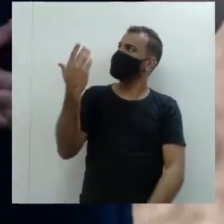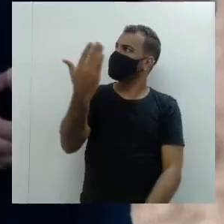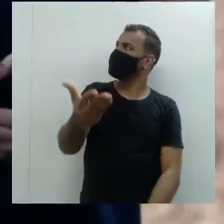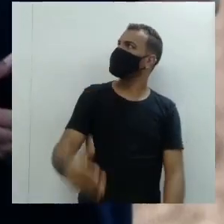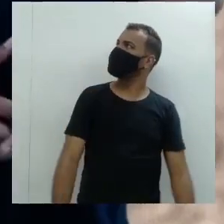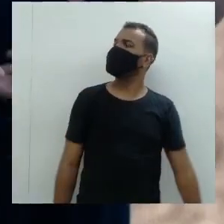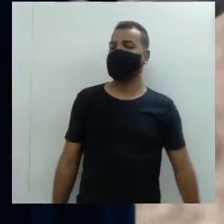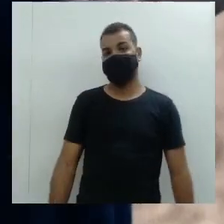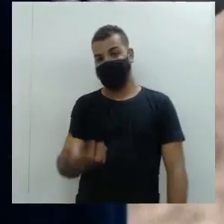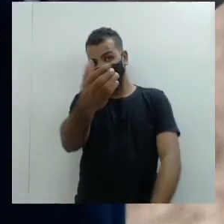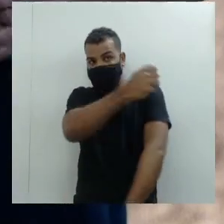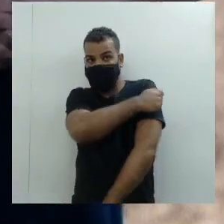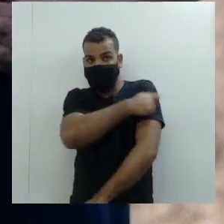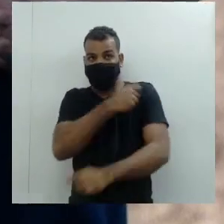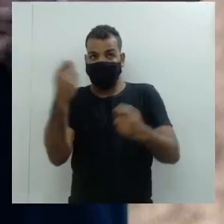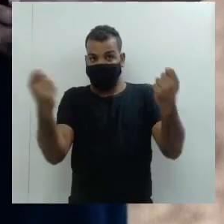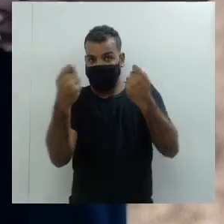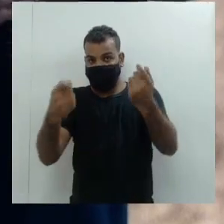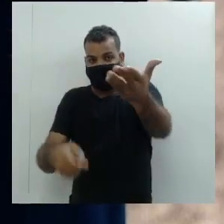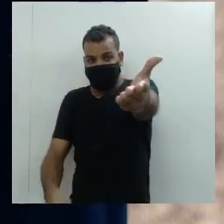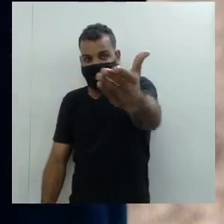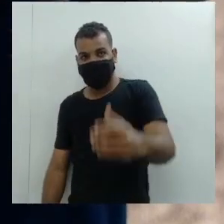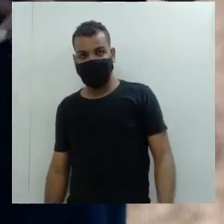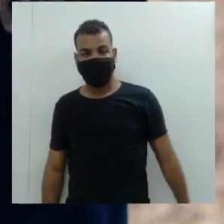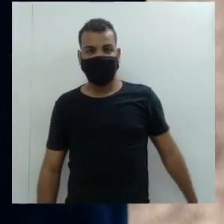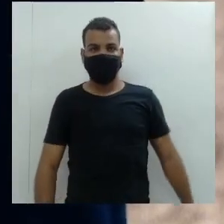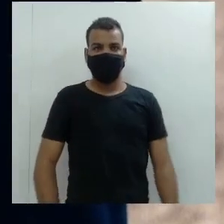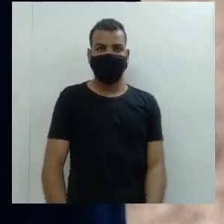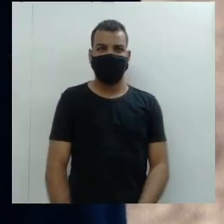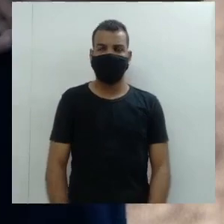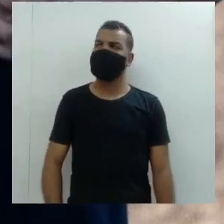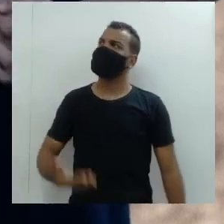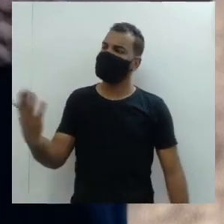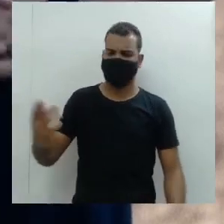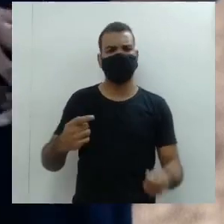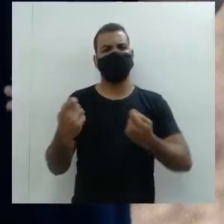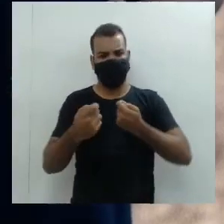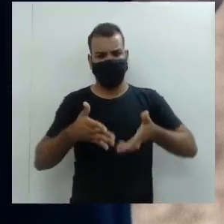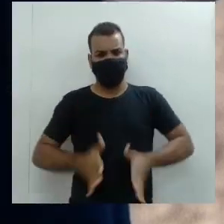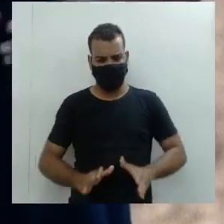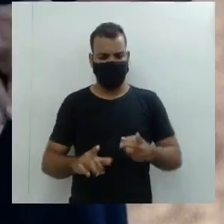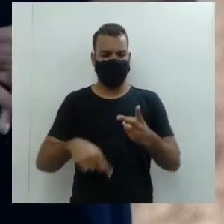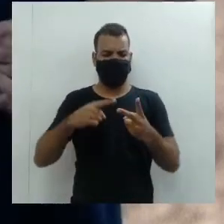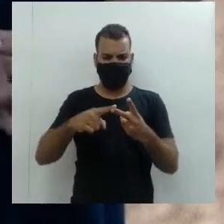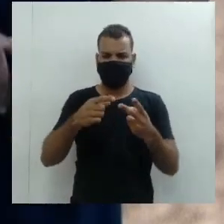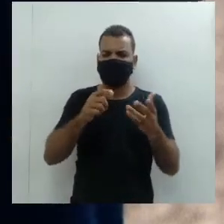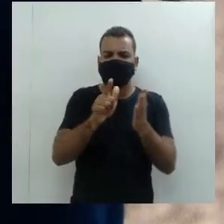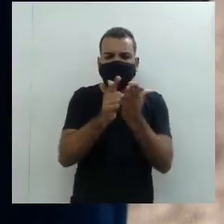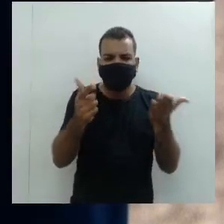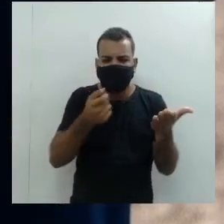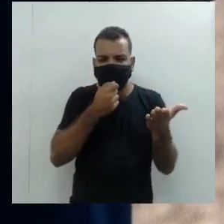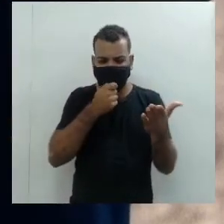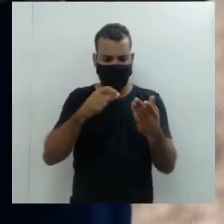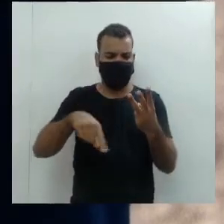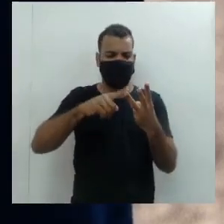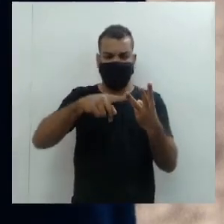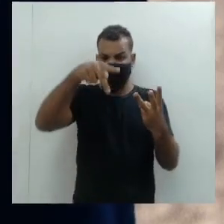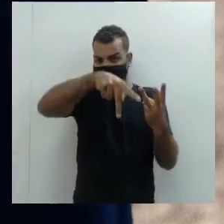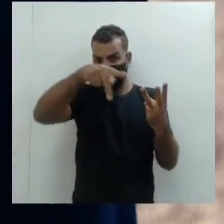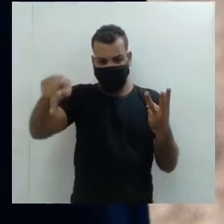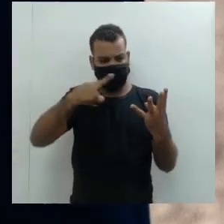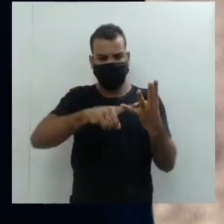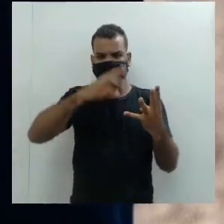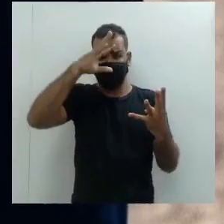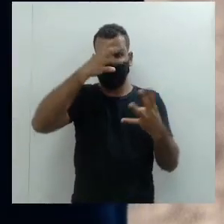Caruaruense, né? Isso, como sou Robson, caruaruense, jornalista, professor, diplomata, chefe da Casa Civil